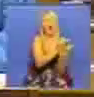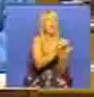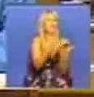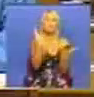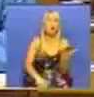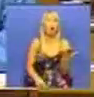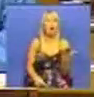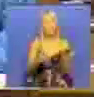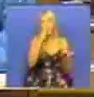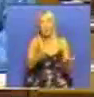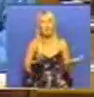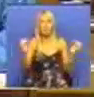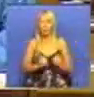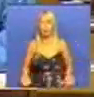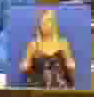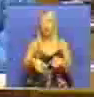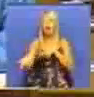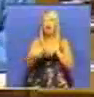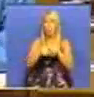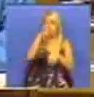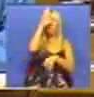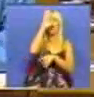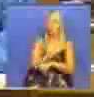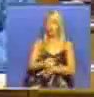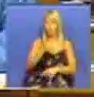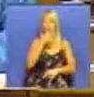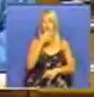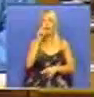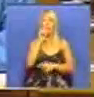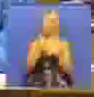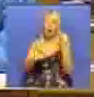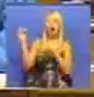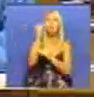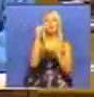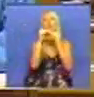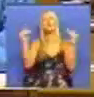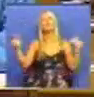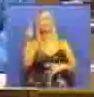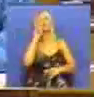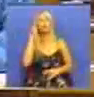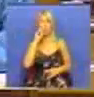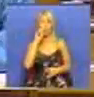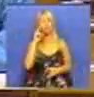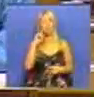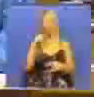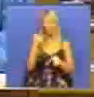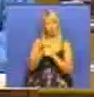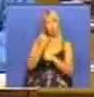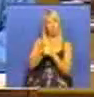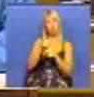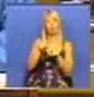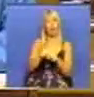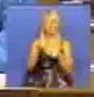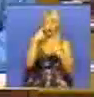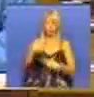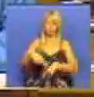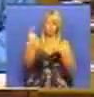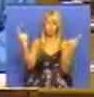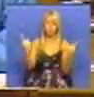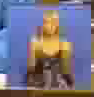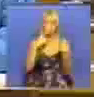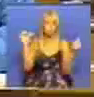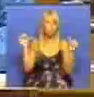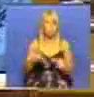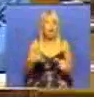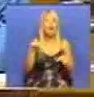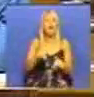deste Governo, para falar no aumento dos níveis de segurança laboral, fala por si. Foi este Executivo que aumentou